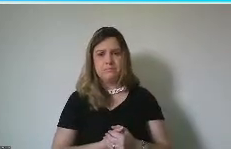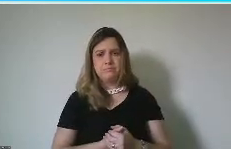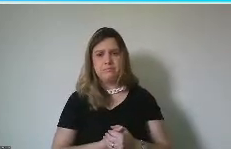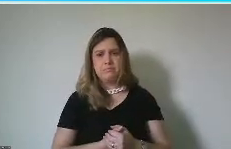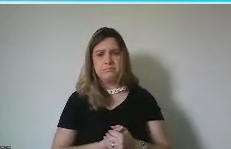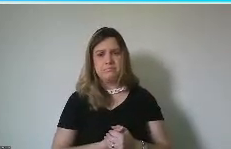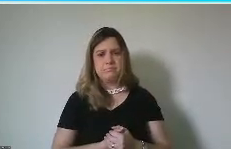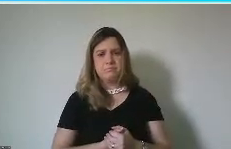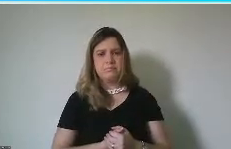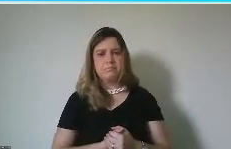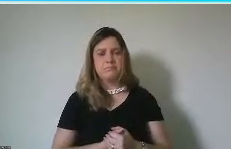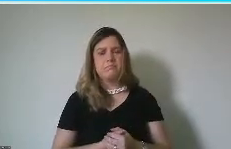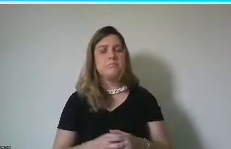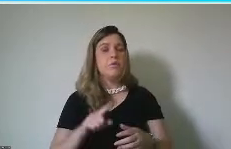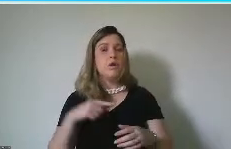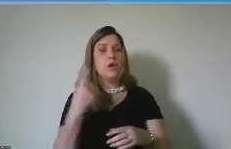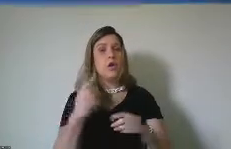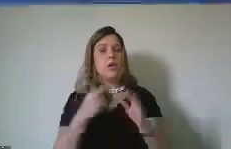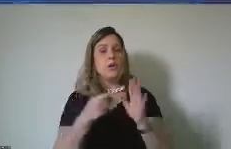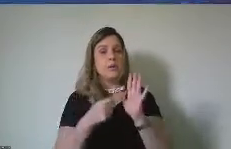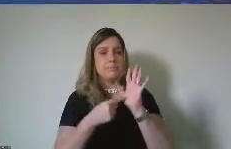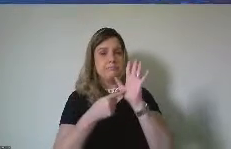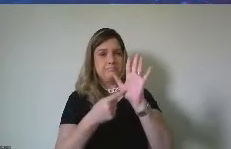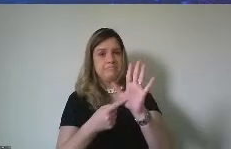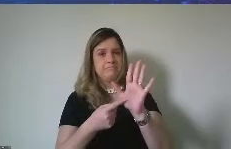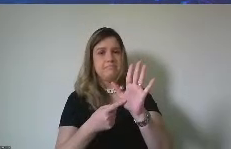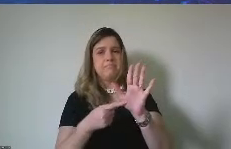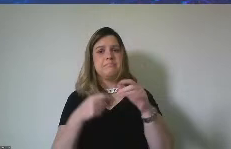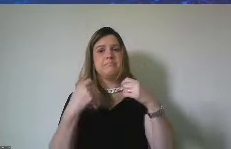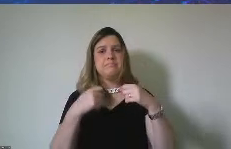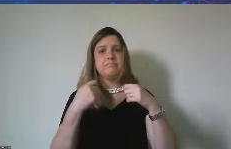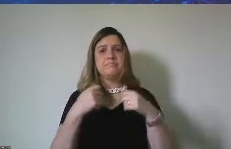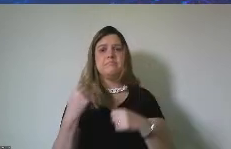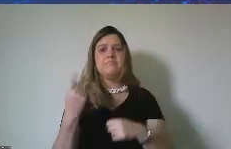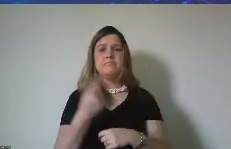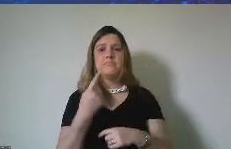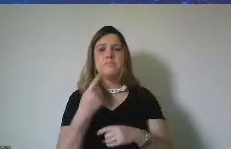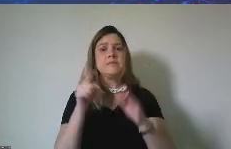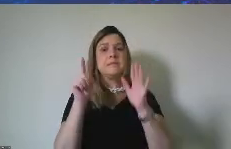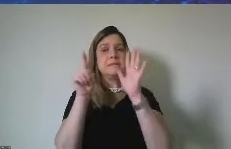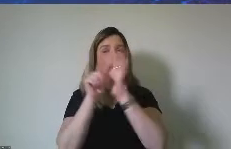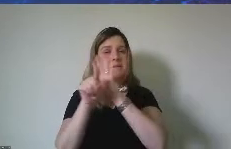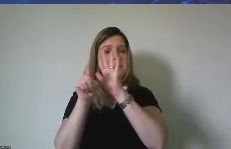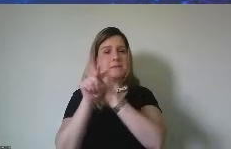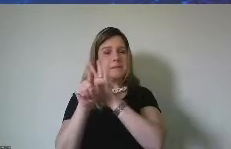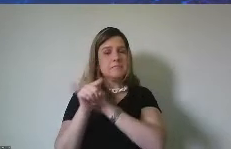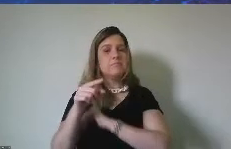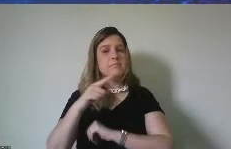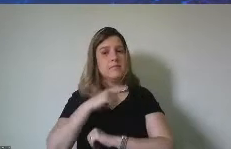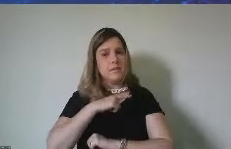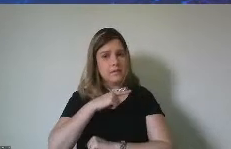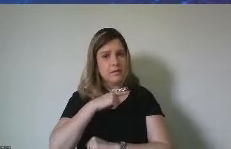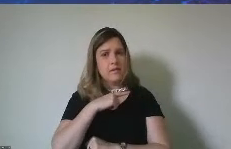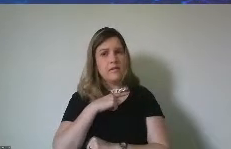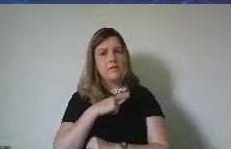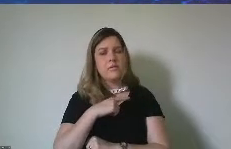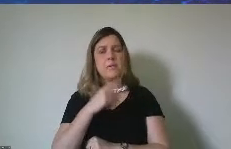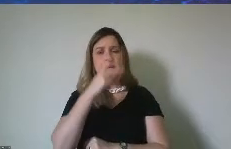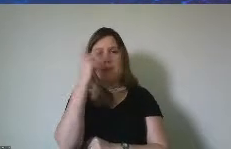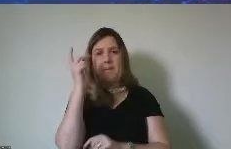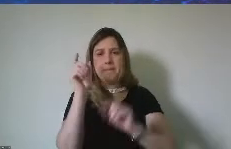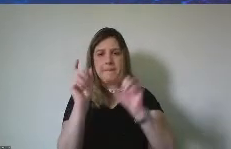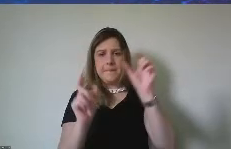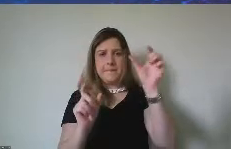ao final das apresentações é como sempre teremos a nossa sessão de perguntas e respostas para as pessoas que estão aqui